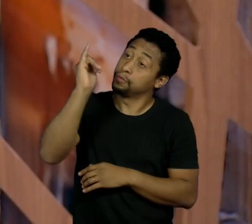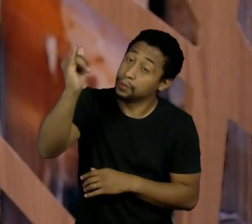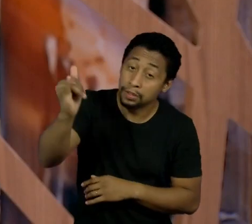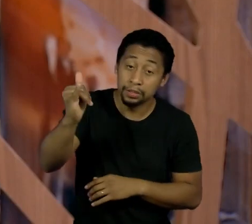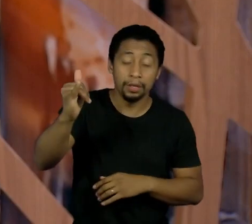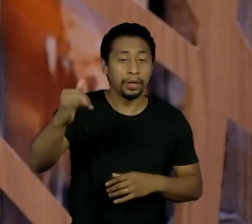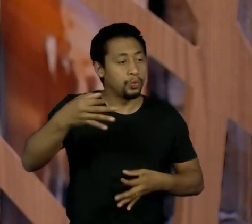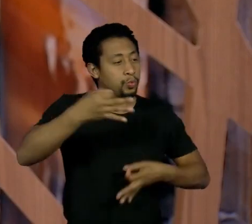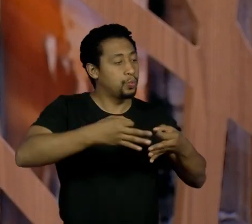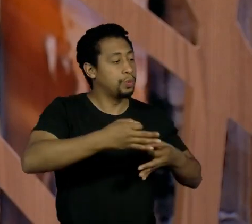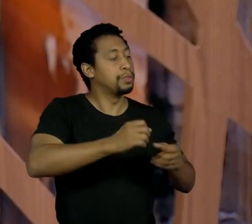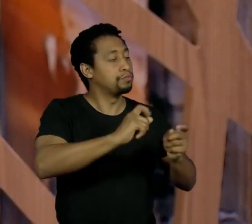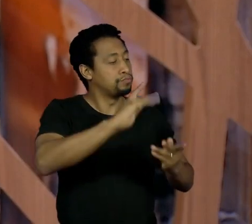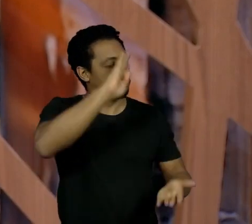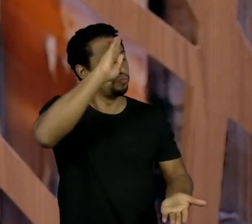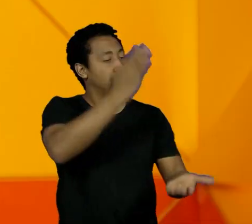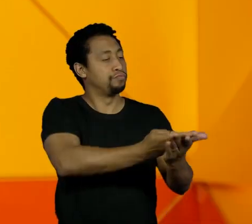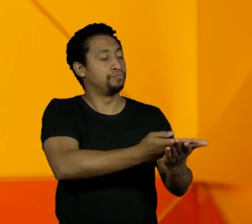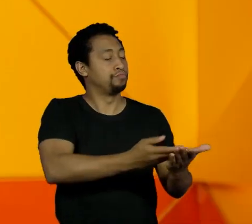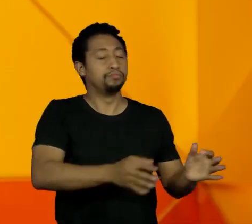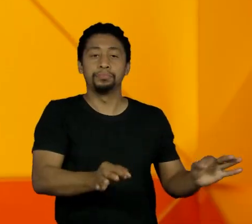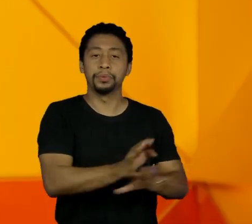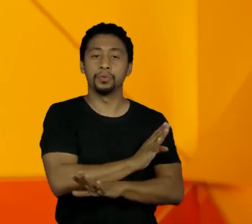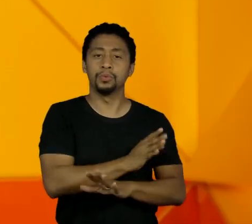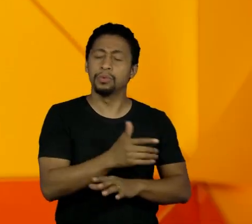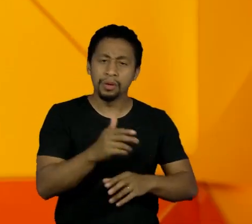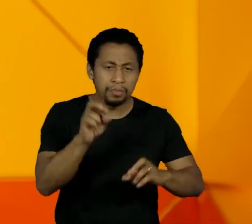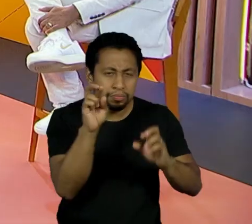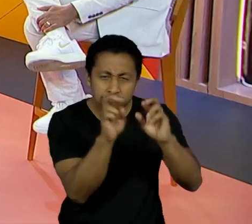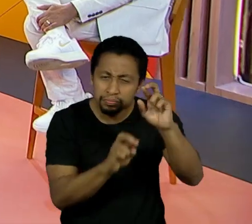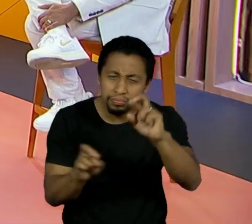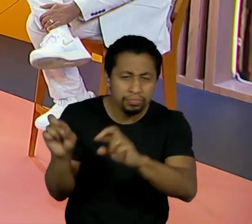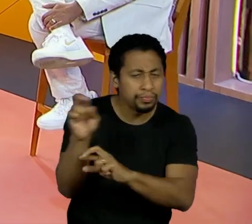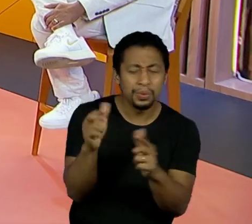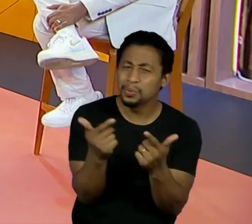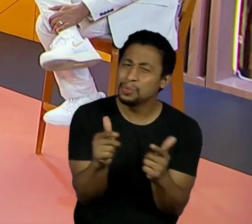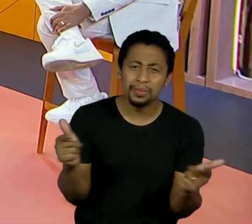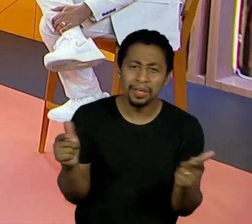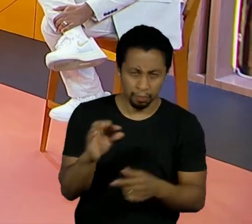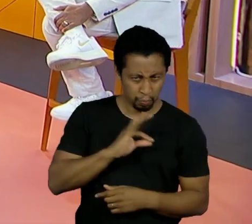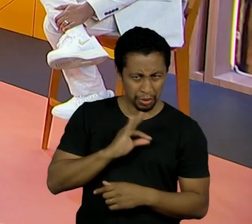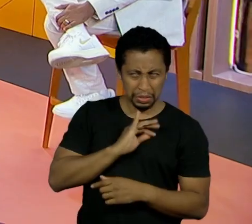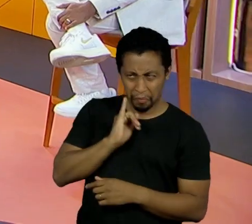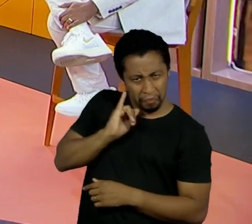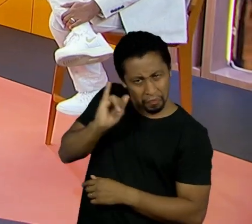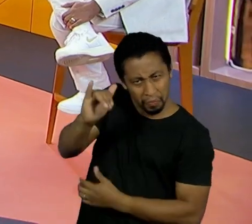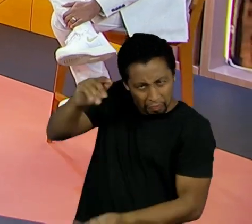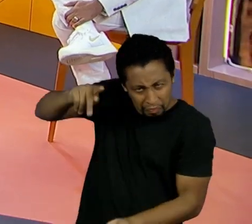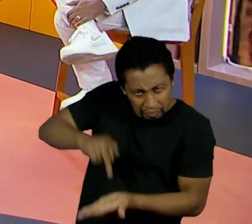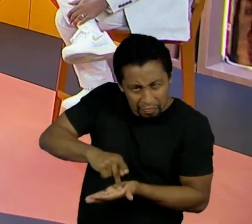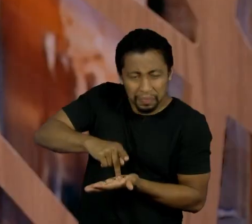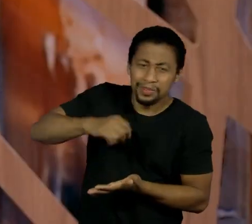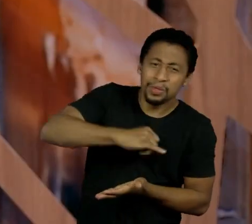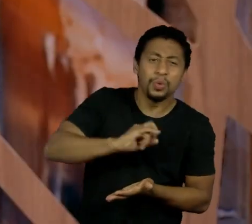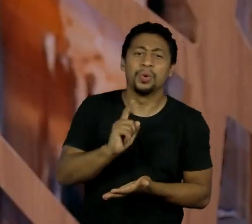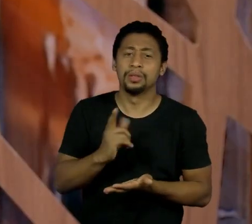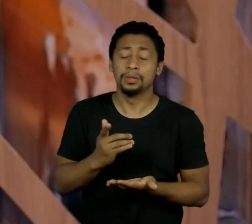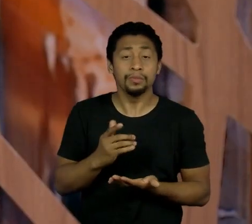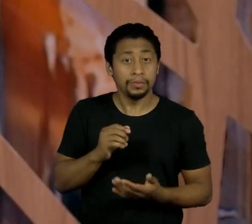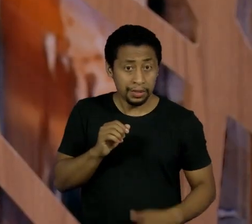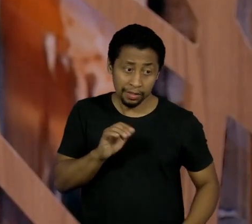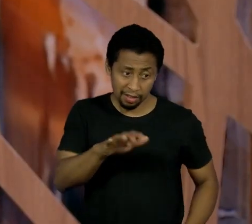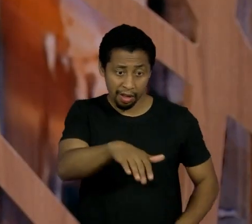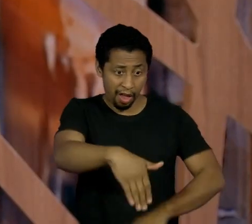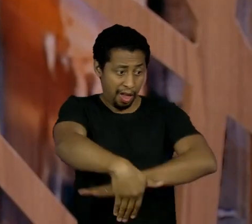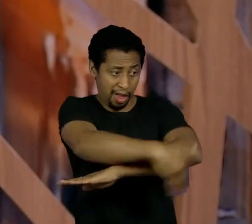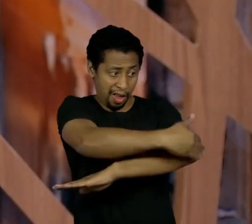há qualquer tipo de mecanismo de fiscalização para averiguar se a palavra do policial de fato é a verdade. Então, se o policial disser que naquela esquina